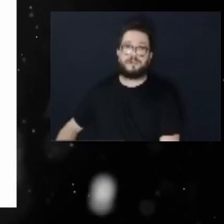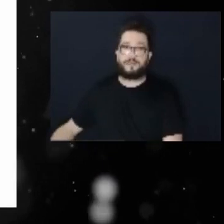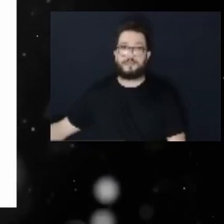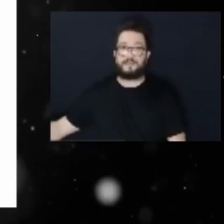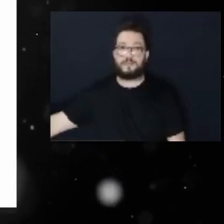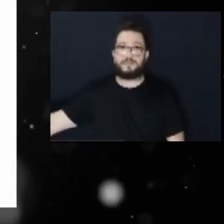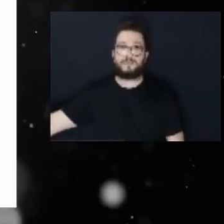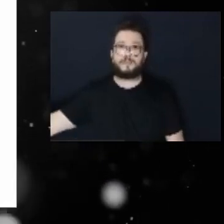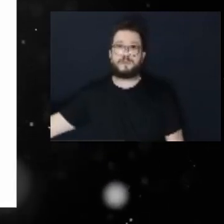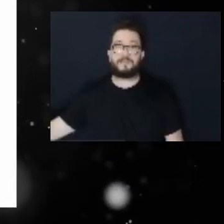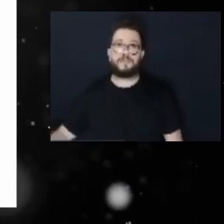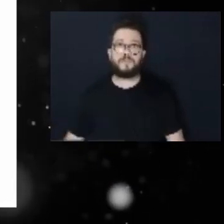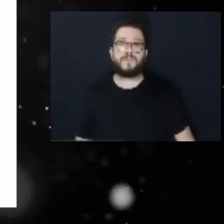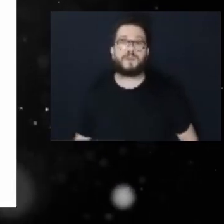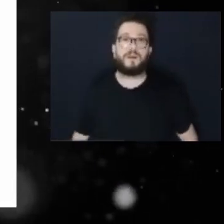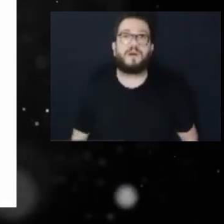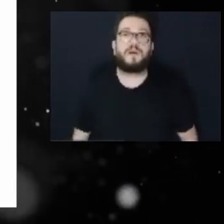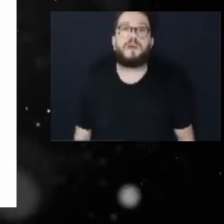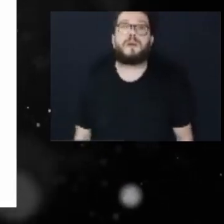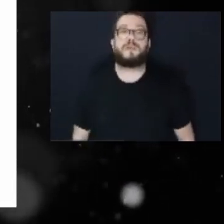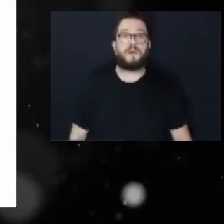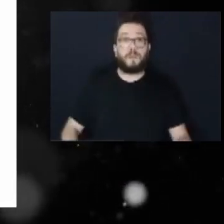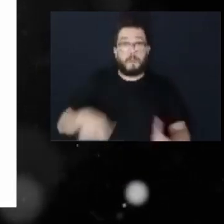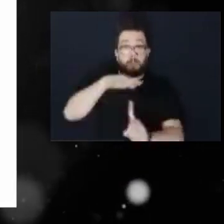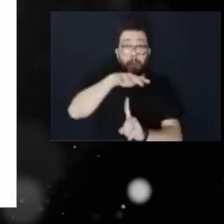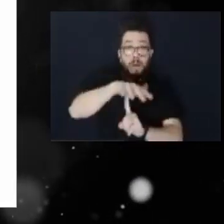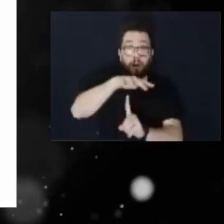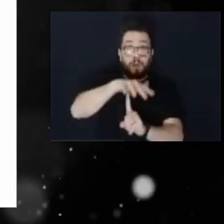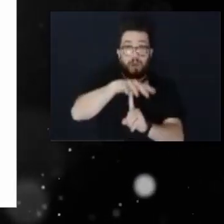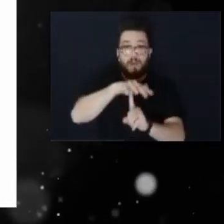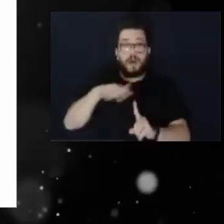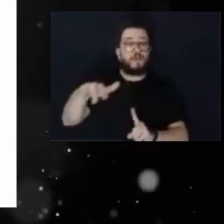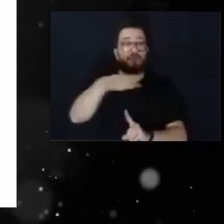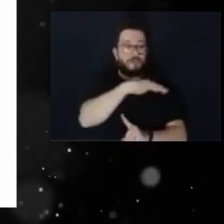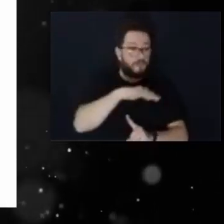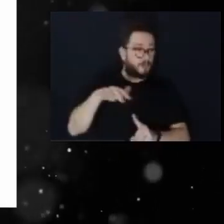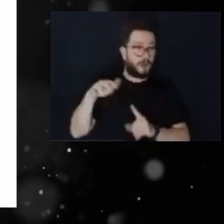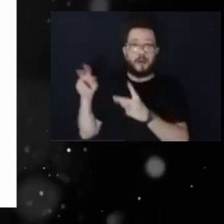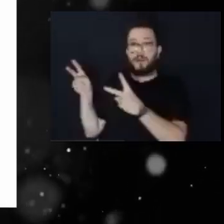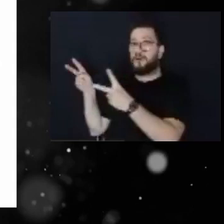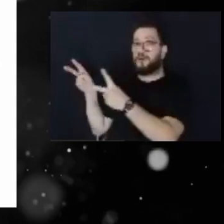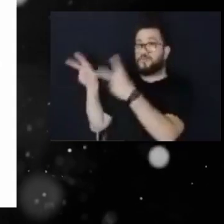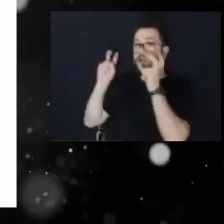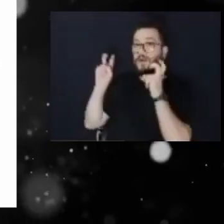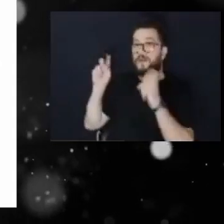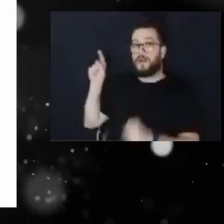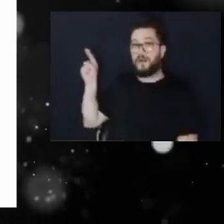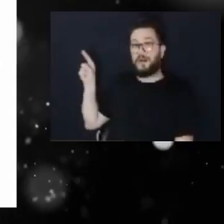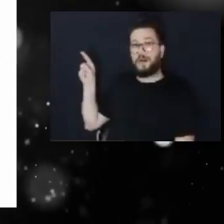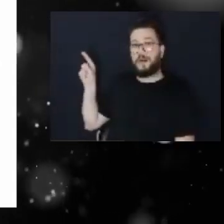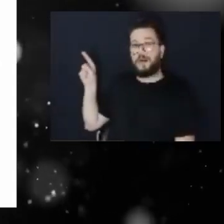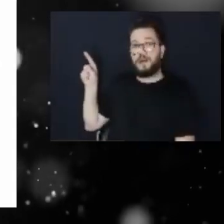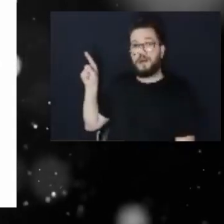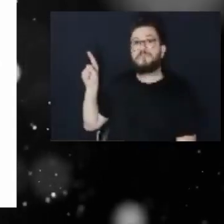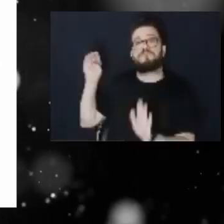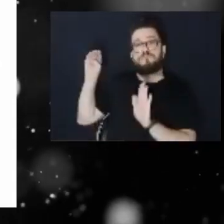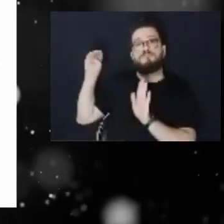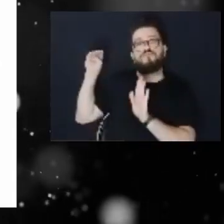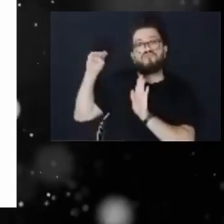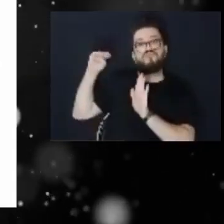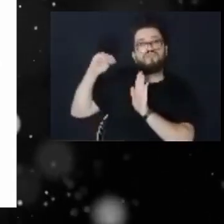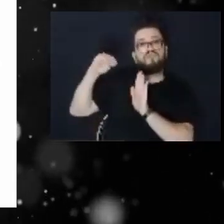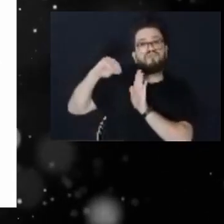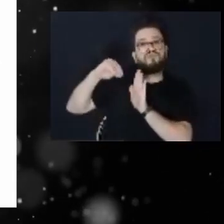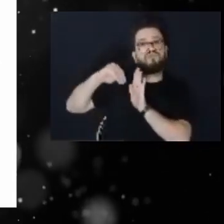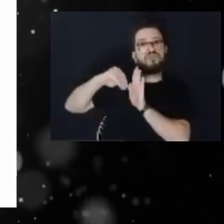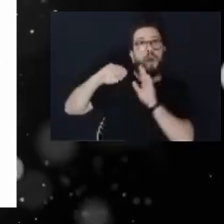Paraná queda dos óbitos, nós estamos vendo um decrescimento das curvas. Entretanto, o